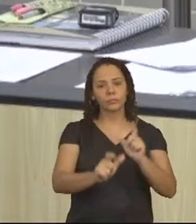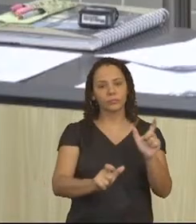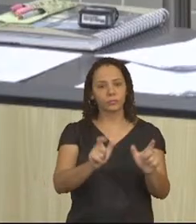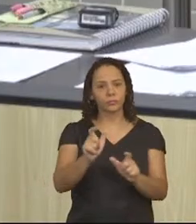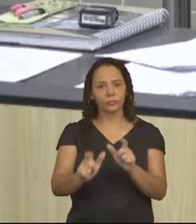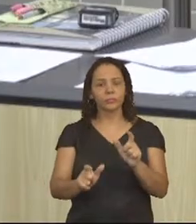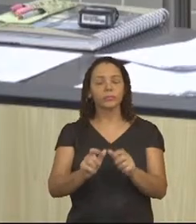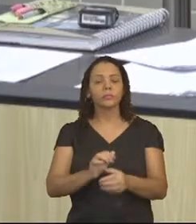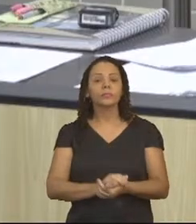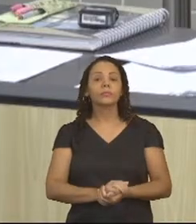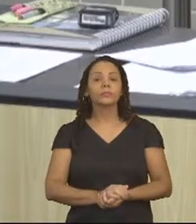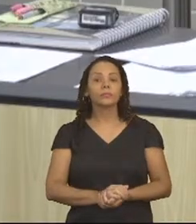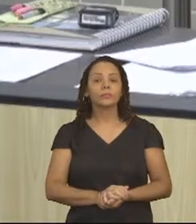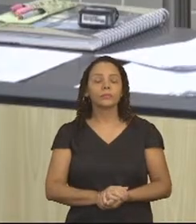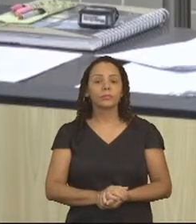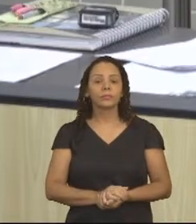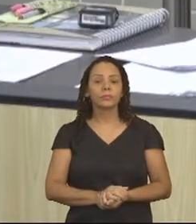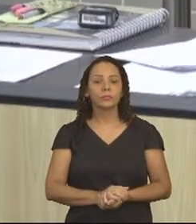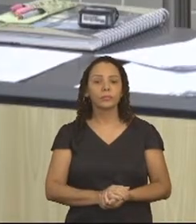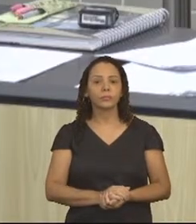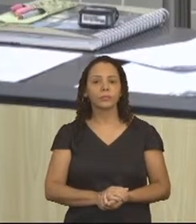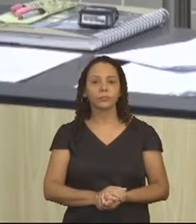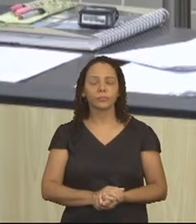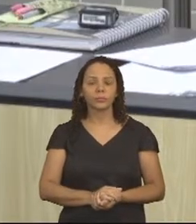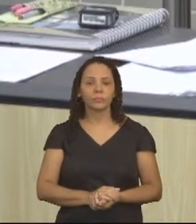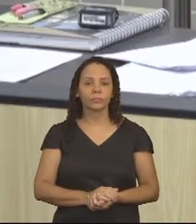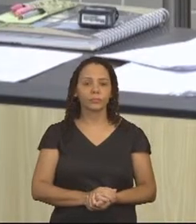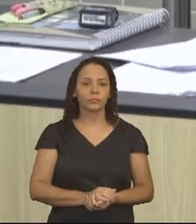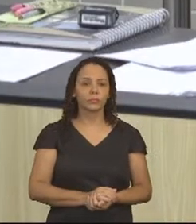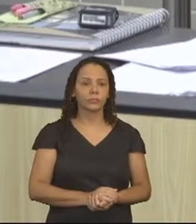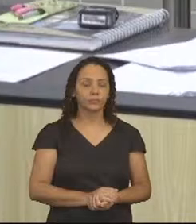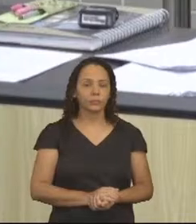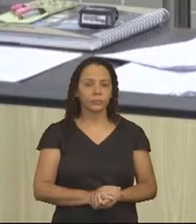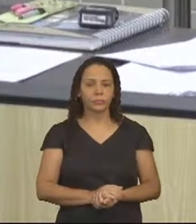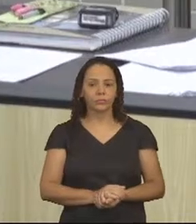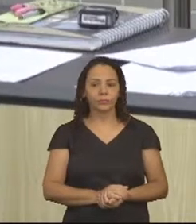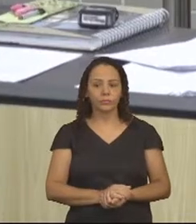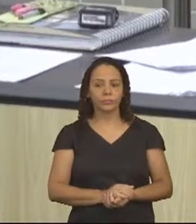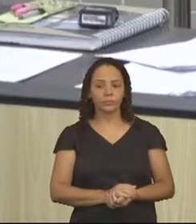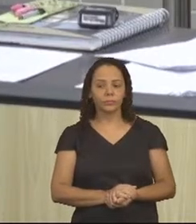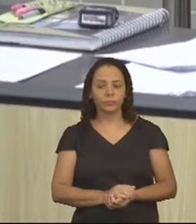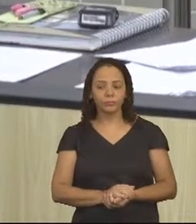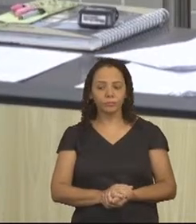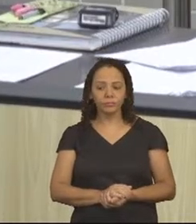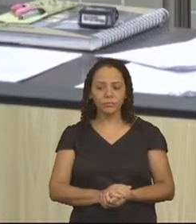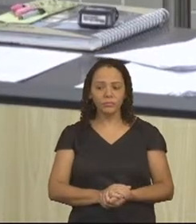da Pessoa Idosa e do Fundo Municipal da Criança e do Adolescente.